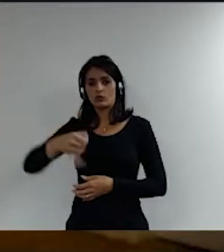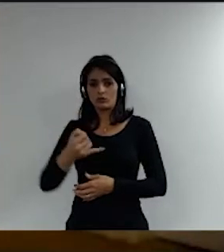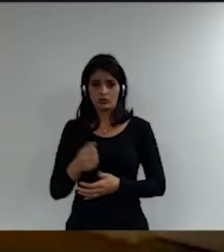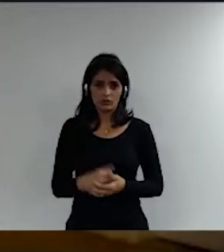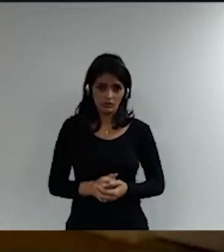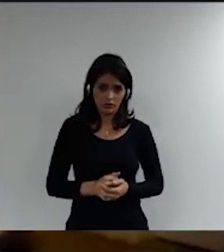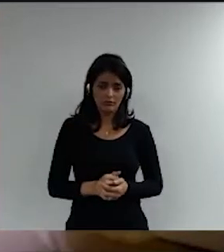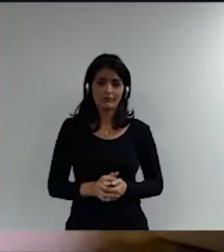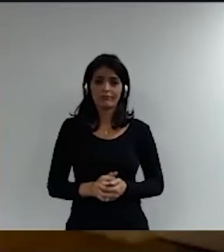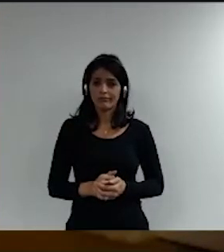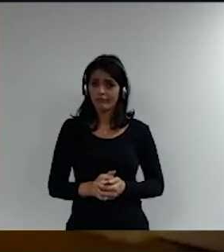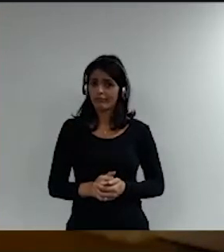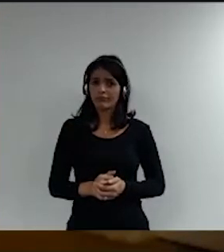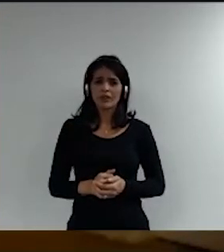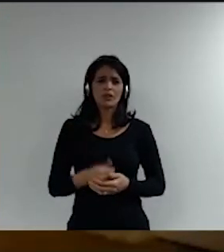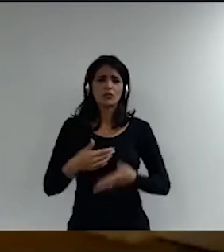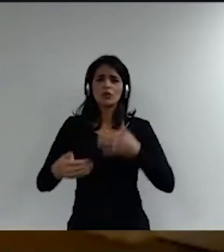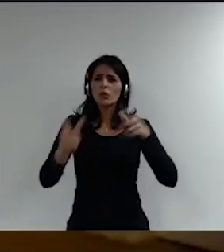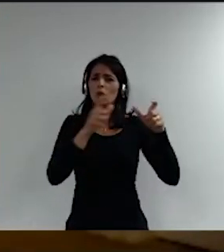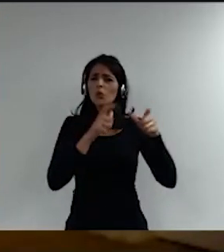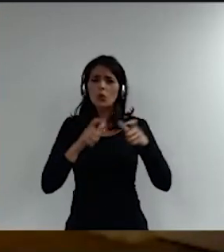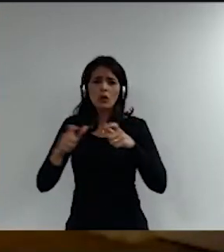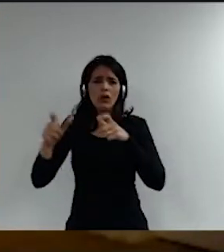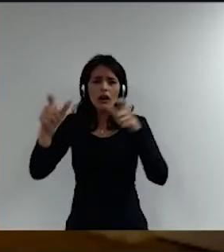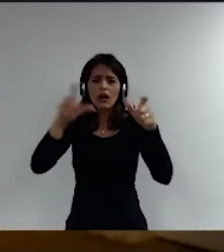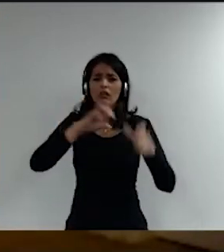De todos os lugares, de defensoria.